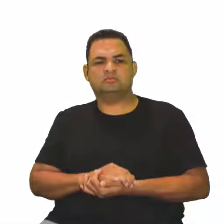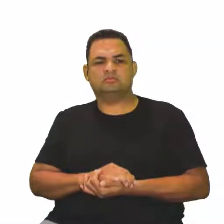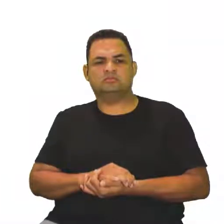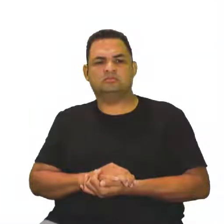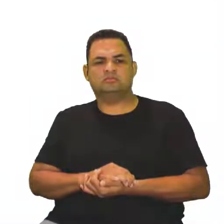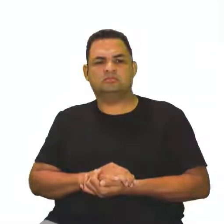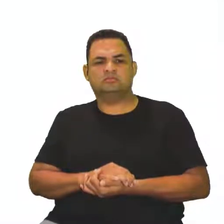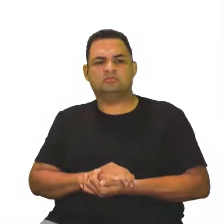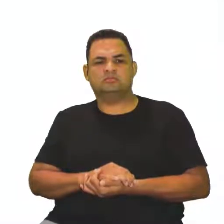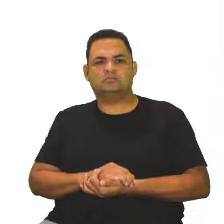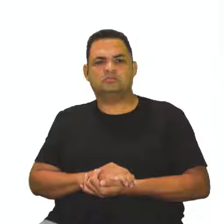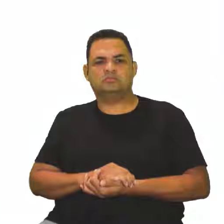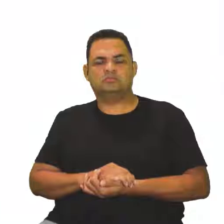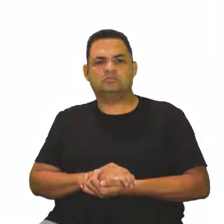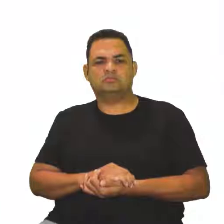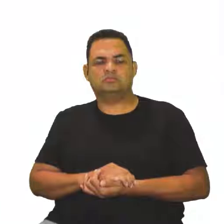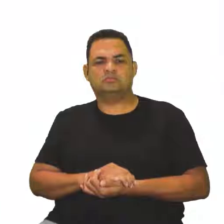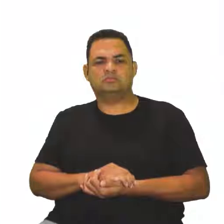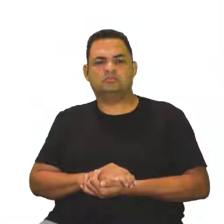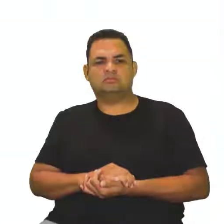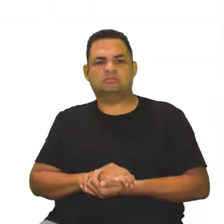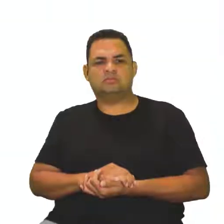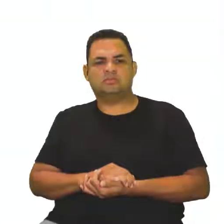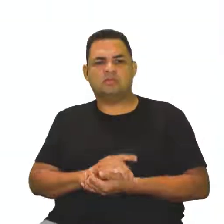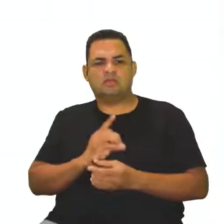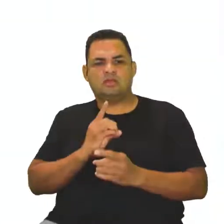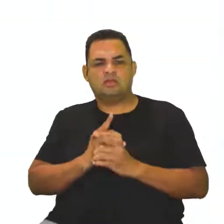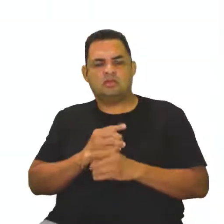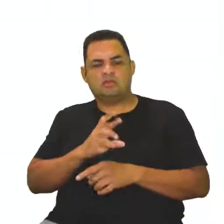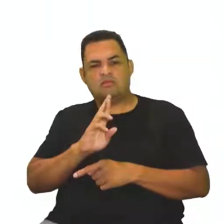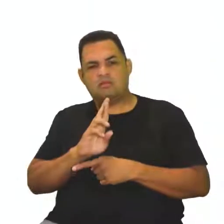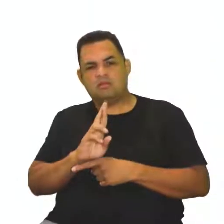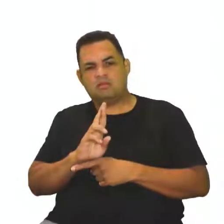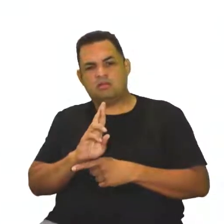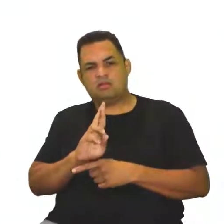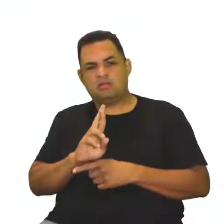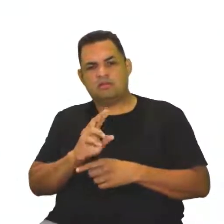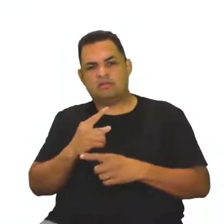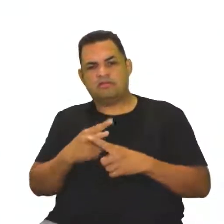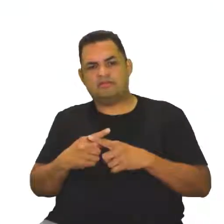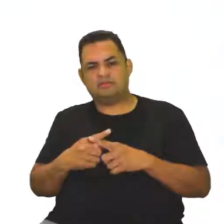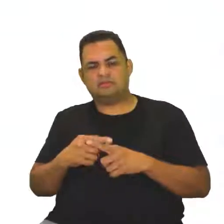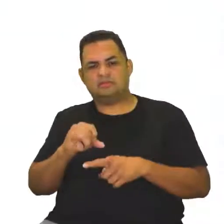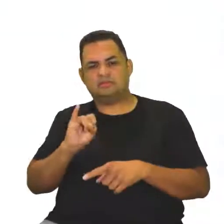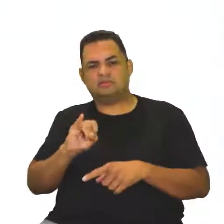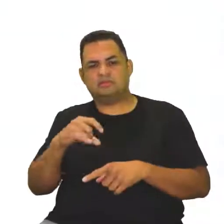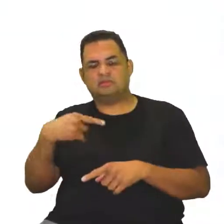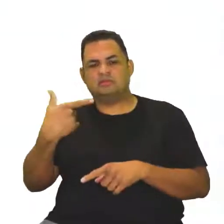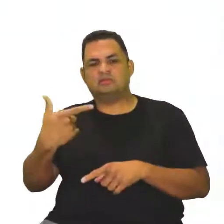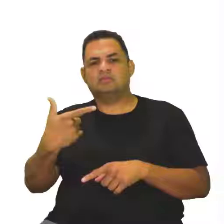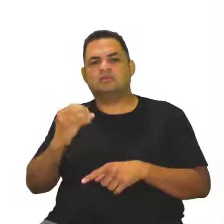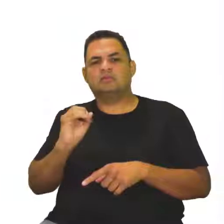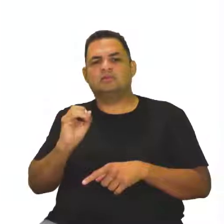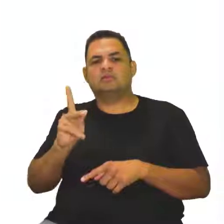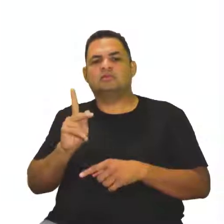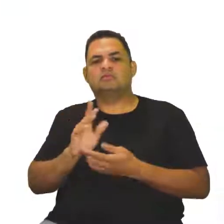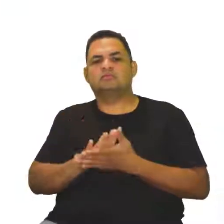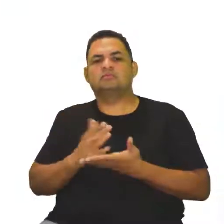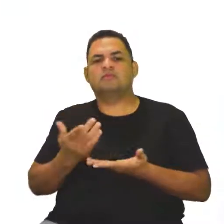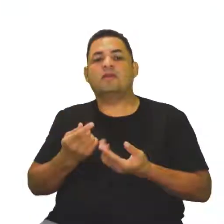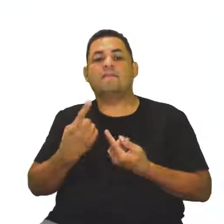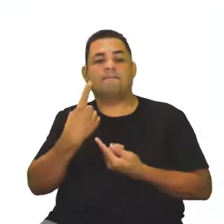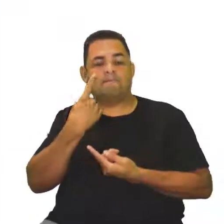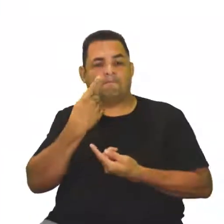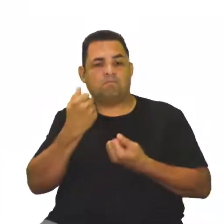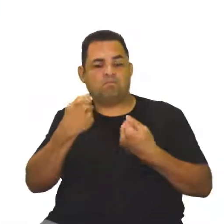ó, a nossa que foi achado, nossa resistência, vezes a nossa corrente ao quadrado, ok? Então aqui vocês podem